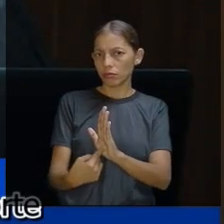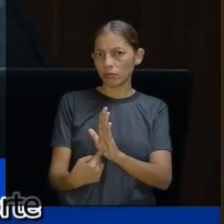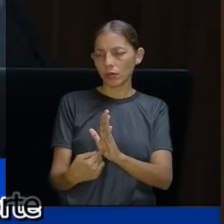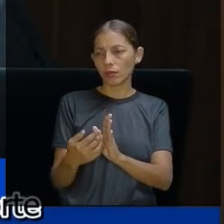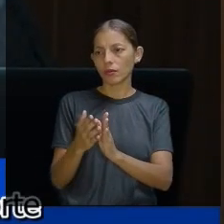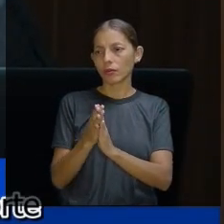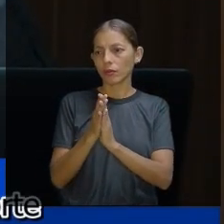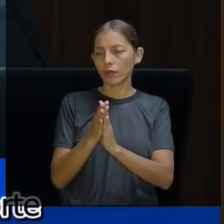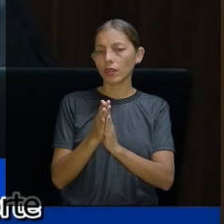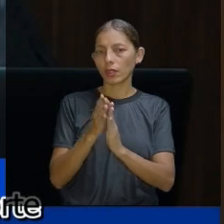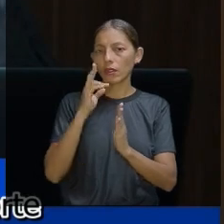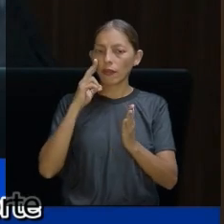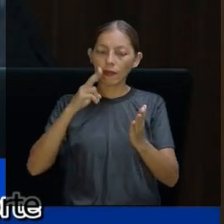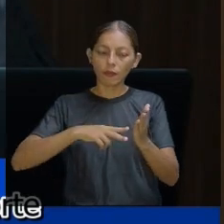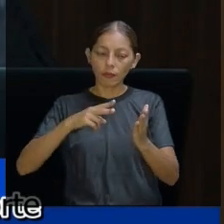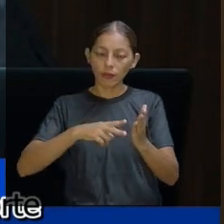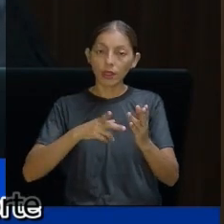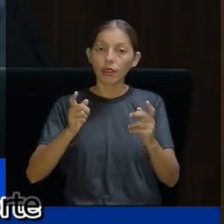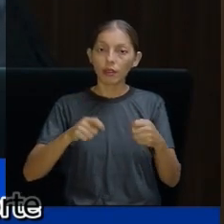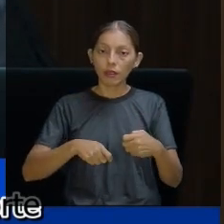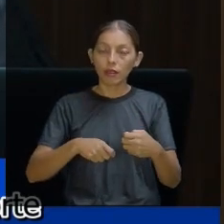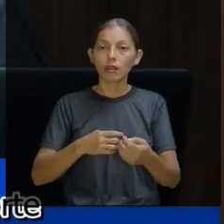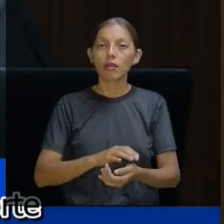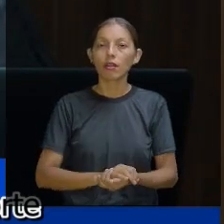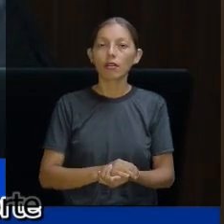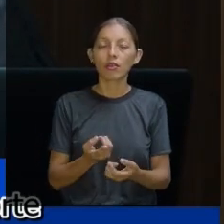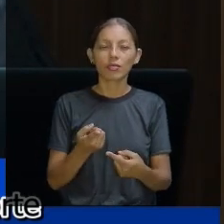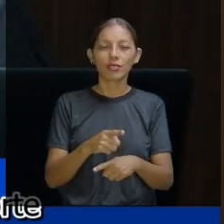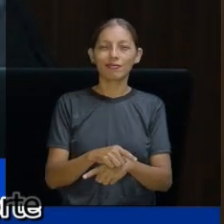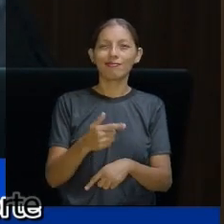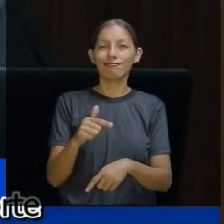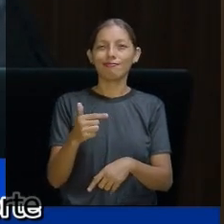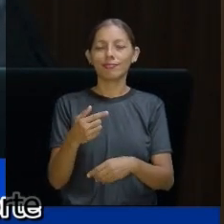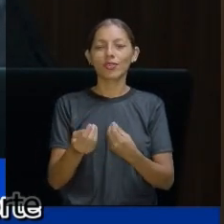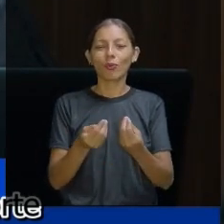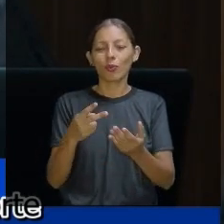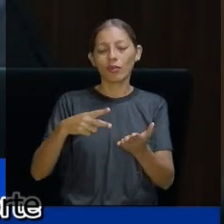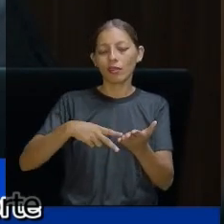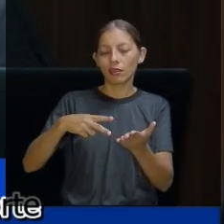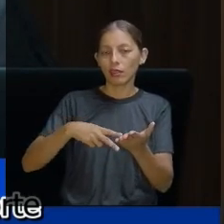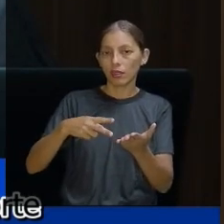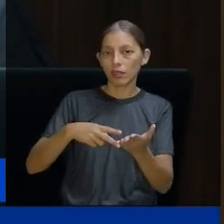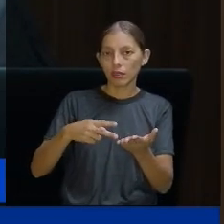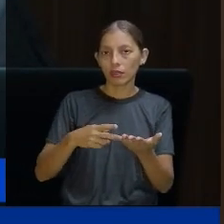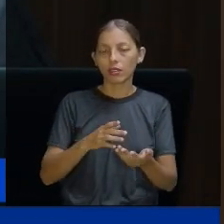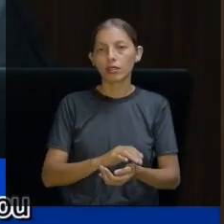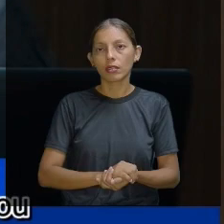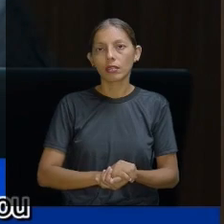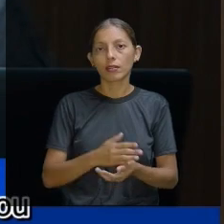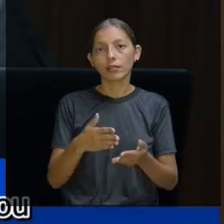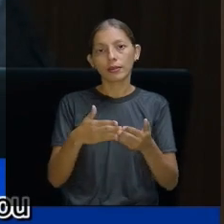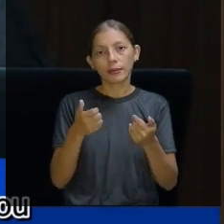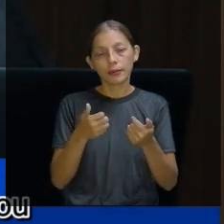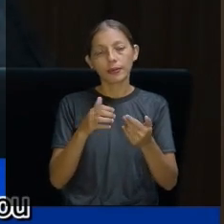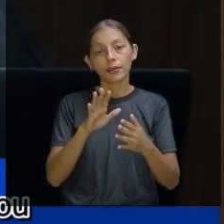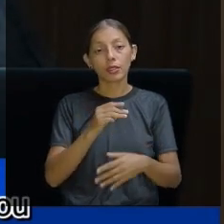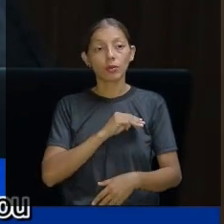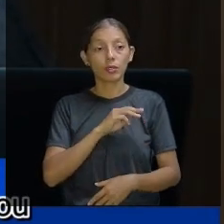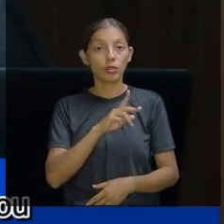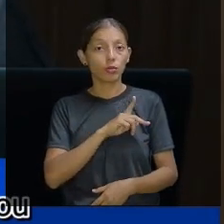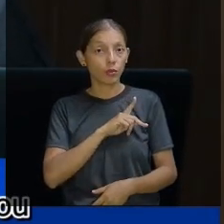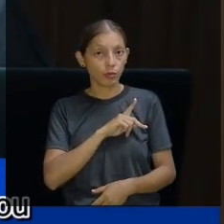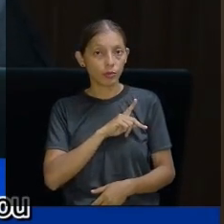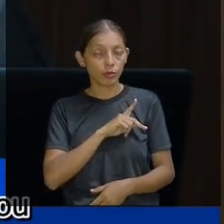contradição com relação ao entendimento da Corte em relação à valoração das provas apresentadas. O Ministério Público